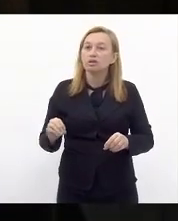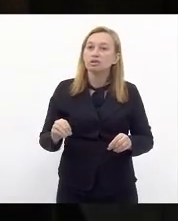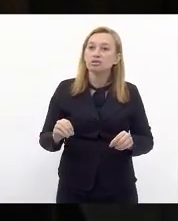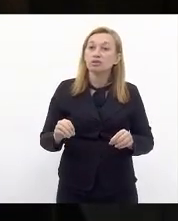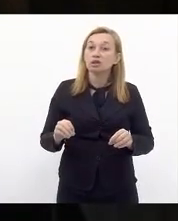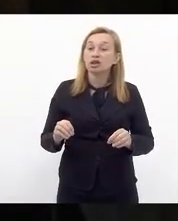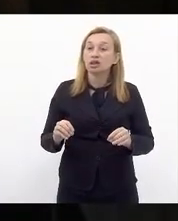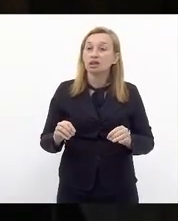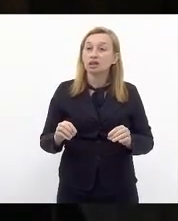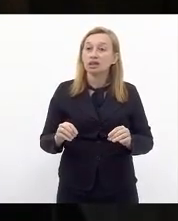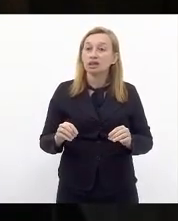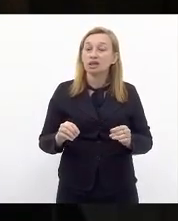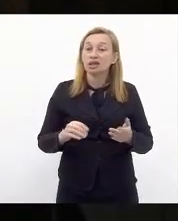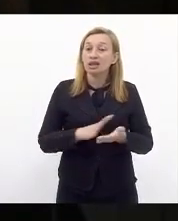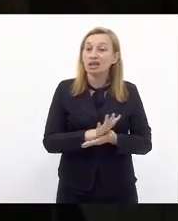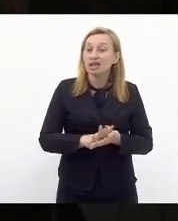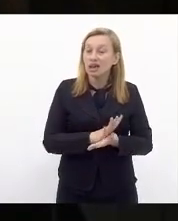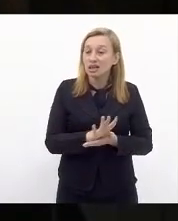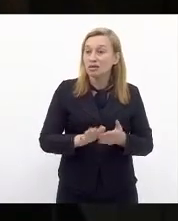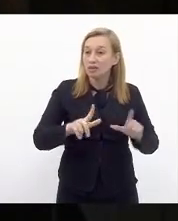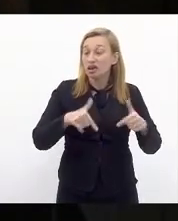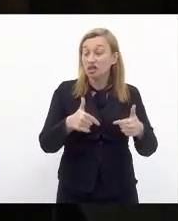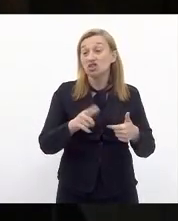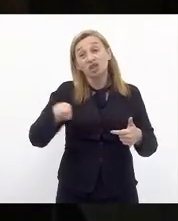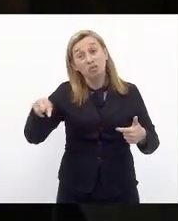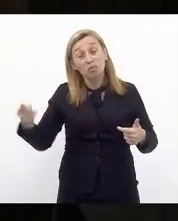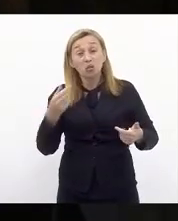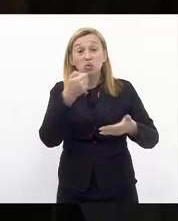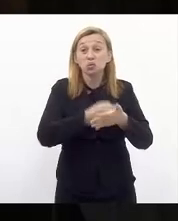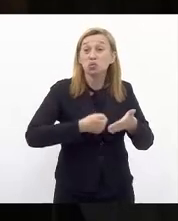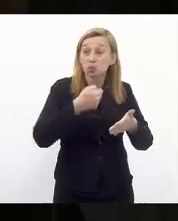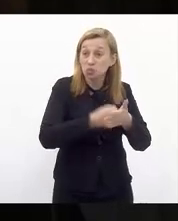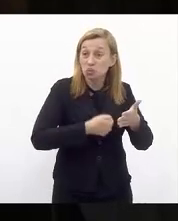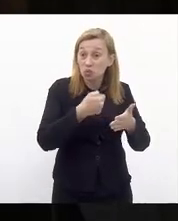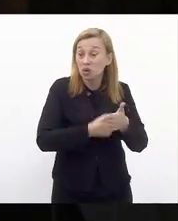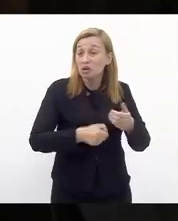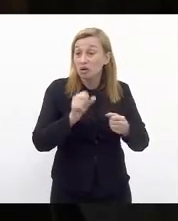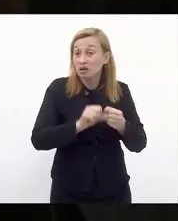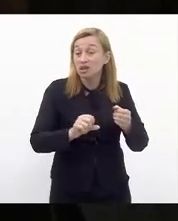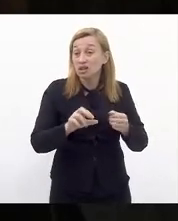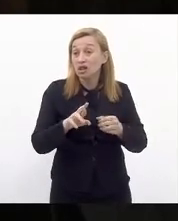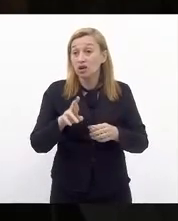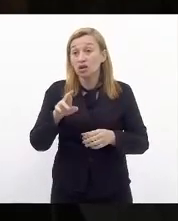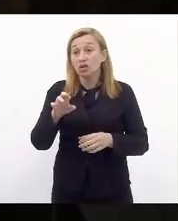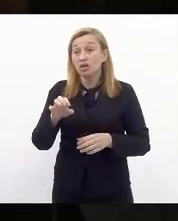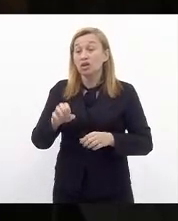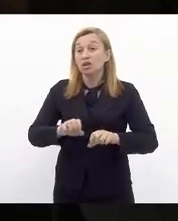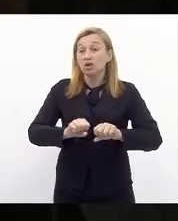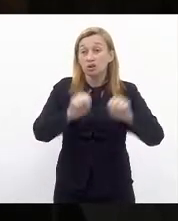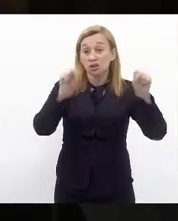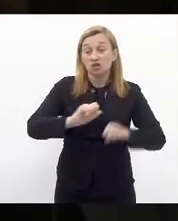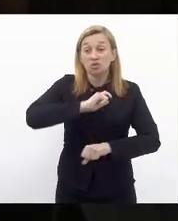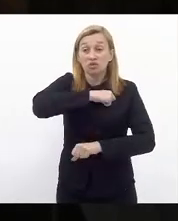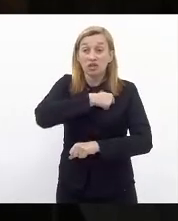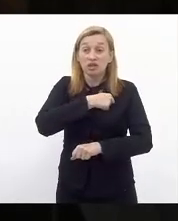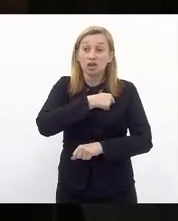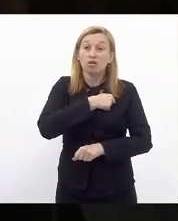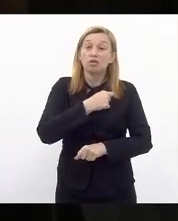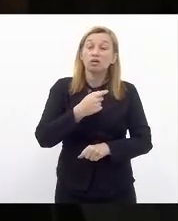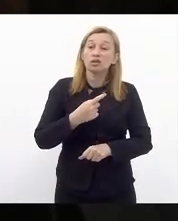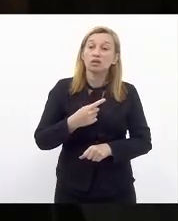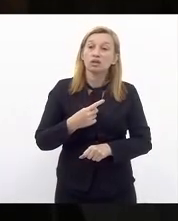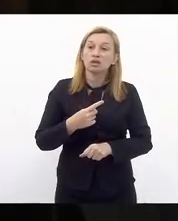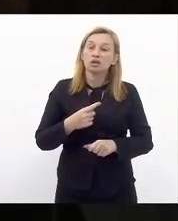esteja prevista em nada e que depois a gente esteja lutando para fazer e o regime de recuperação fiscal fica sendo colocado